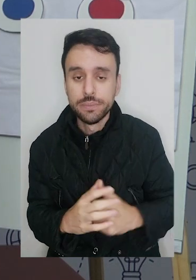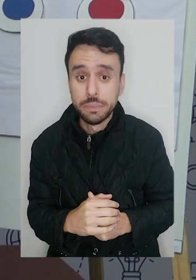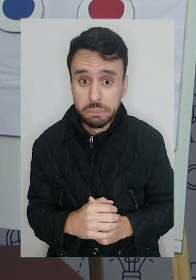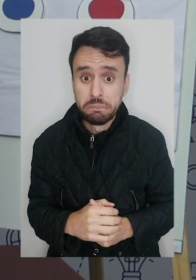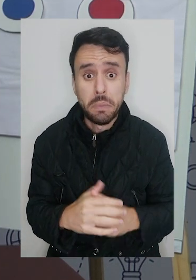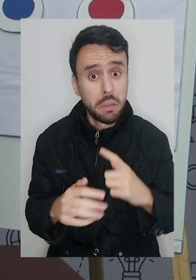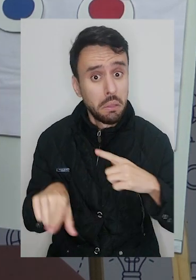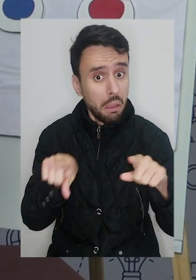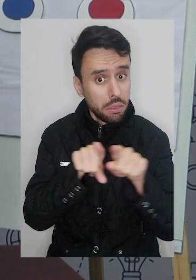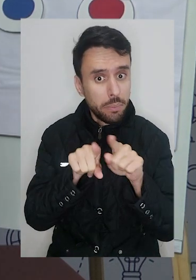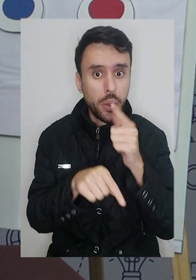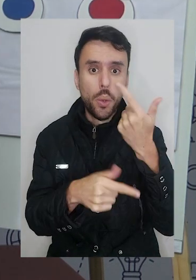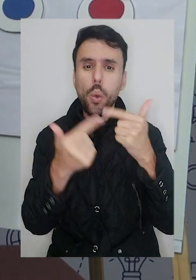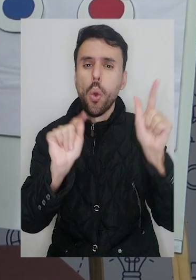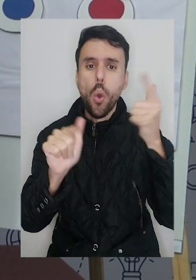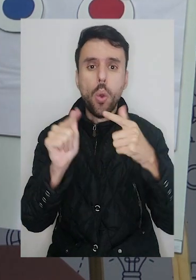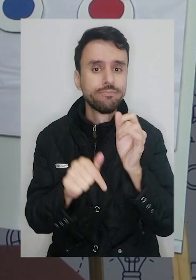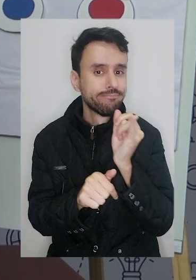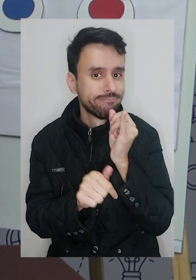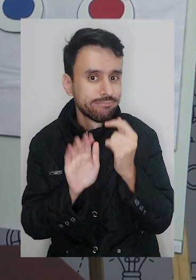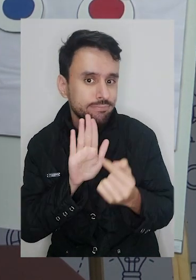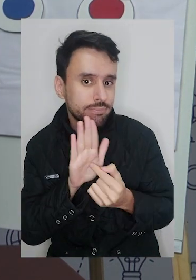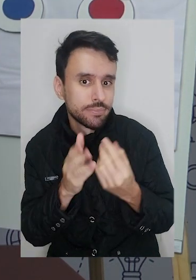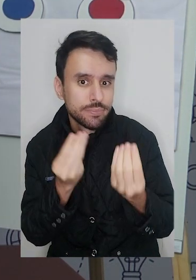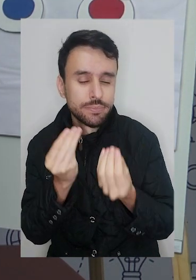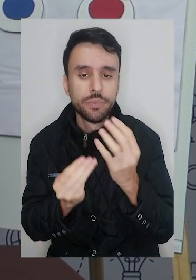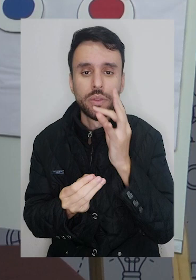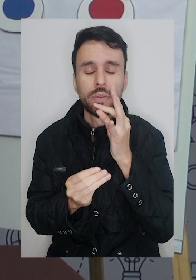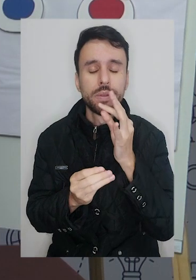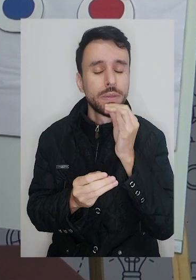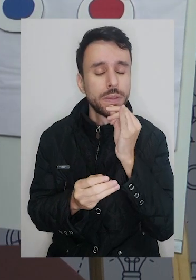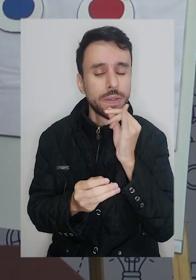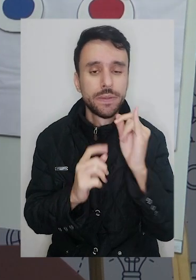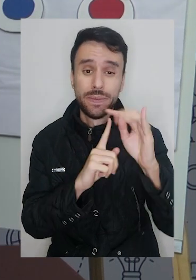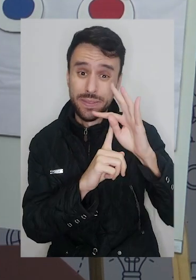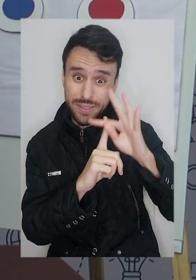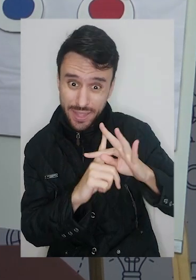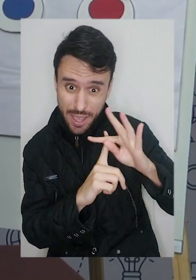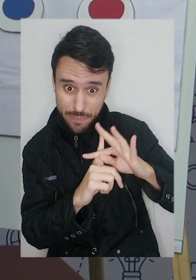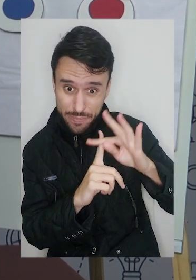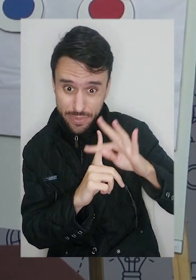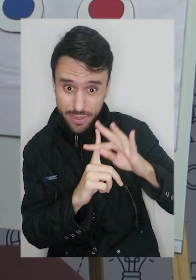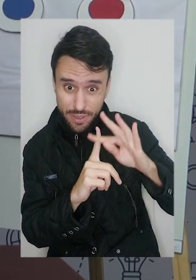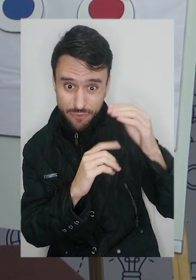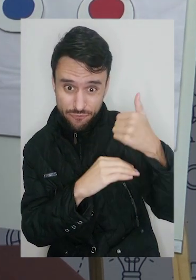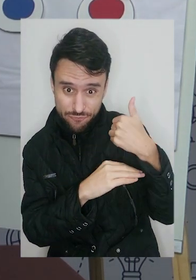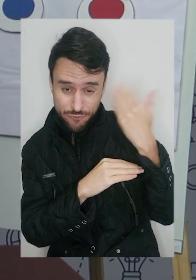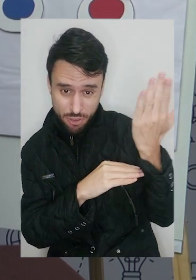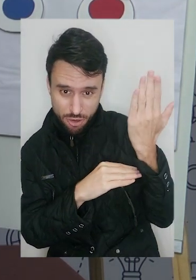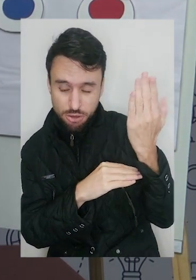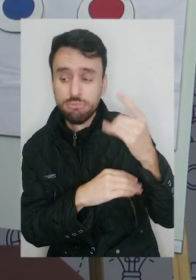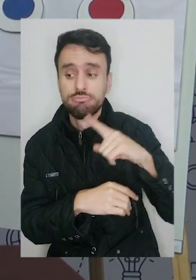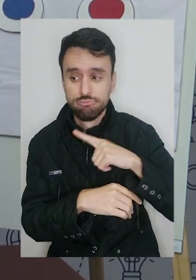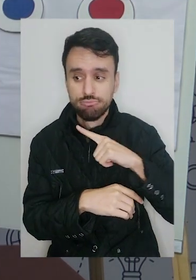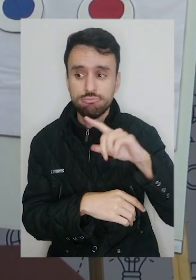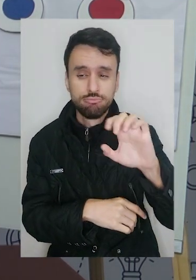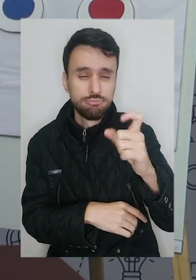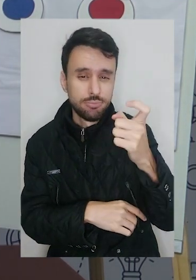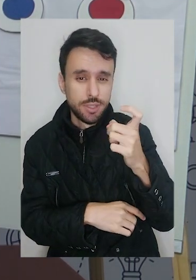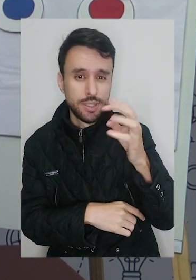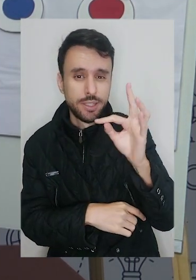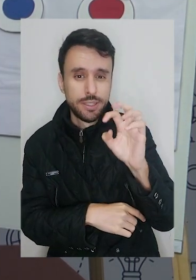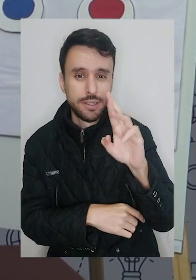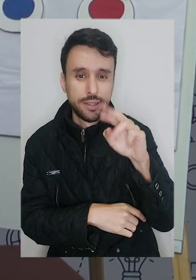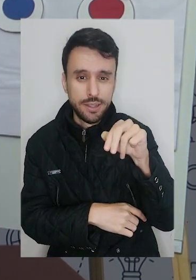E nós também temos outros exemplos de termômetro que ficam para fora, que são termômetros externos. E eu